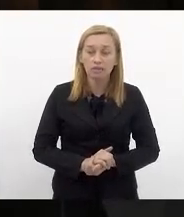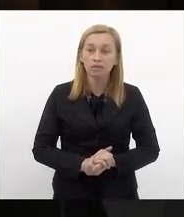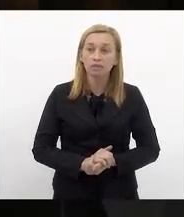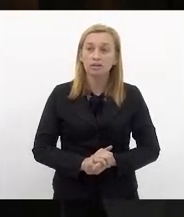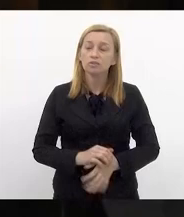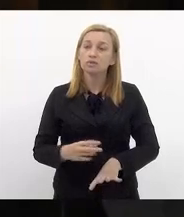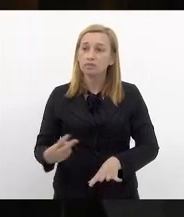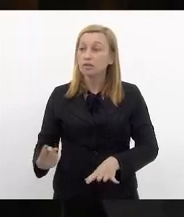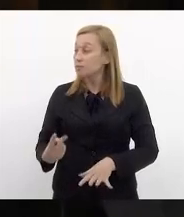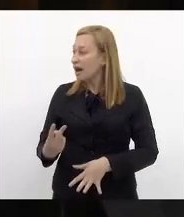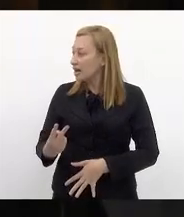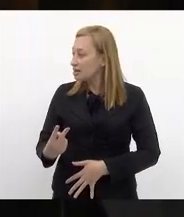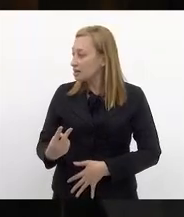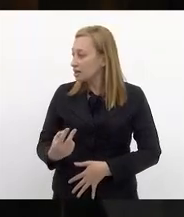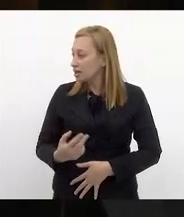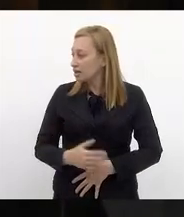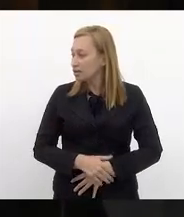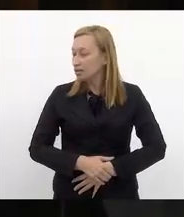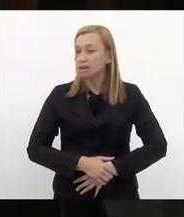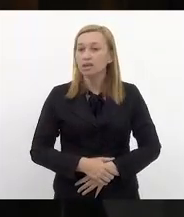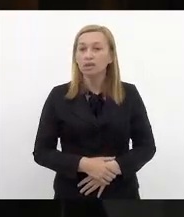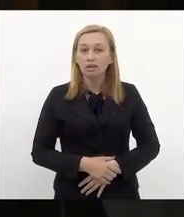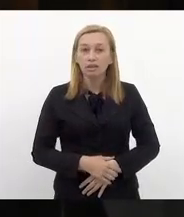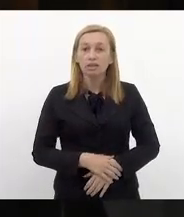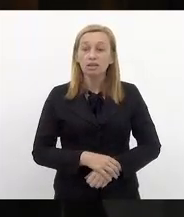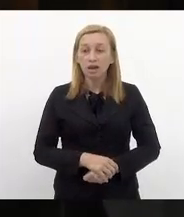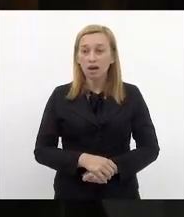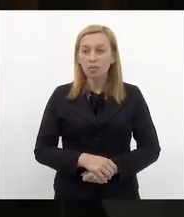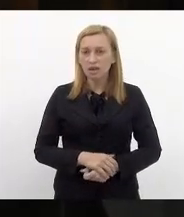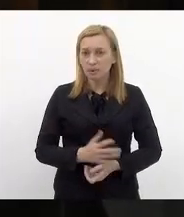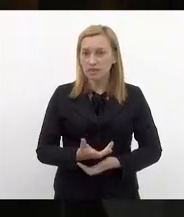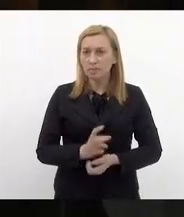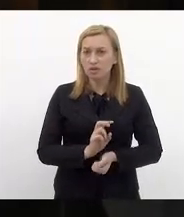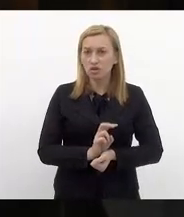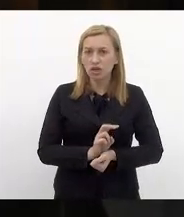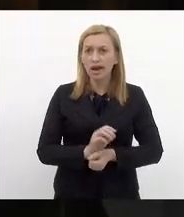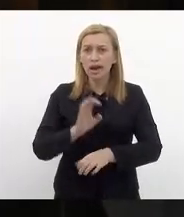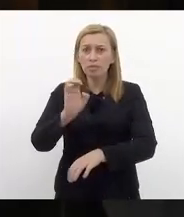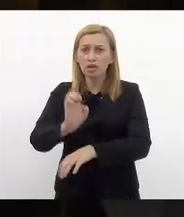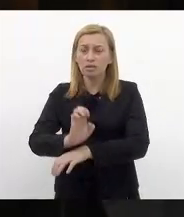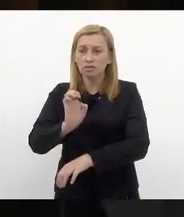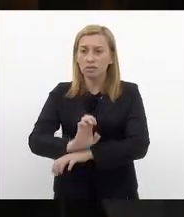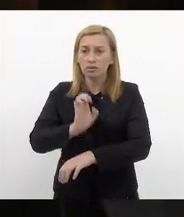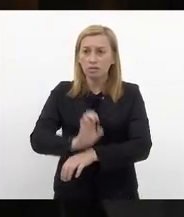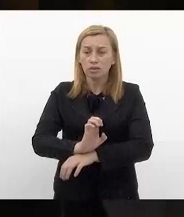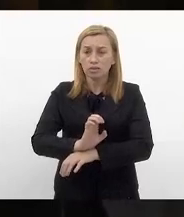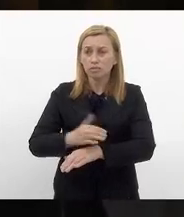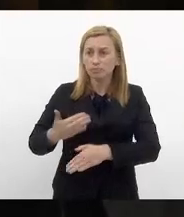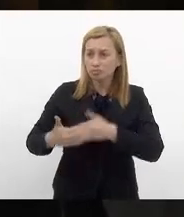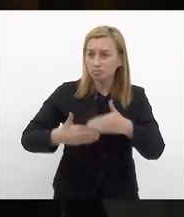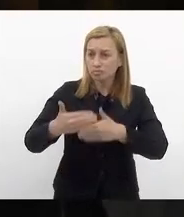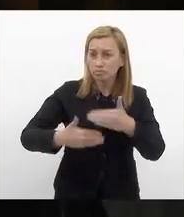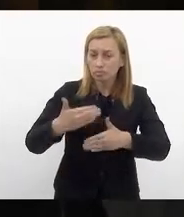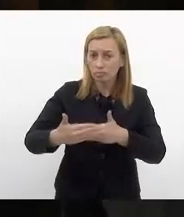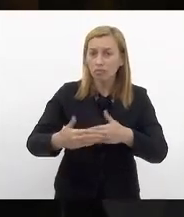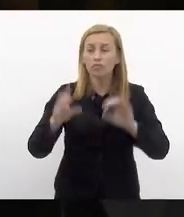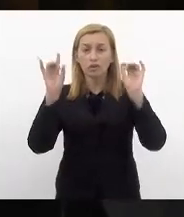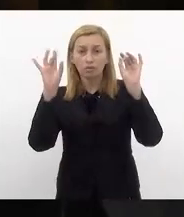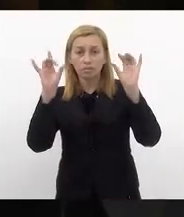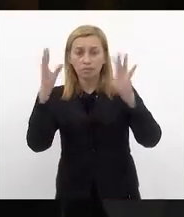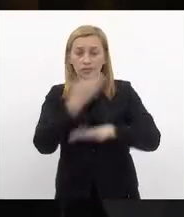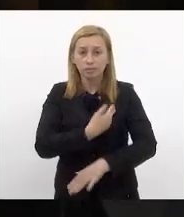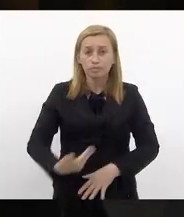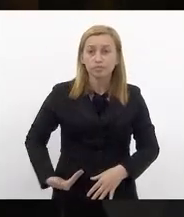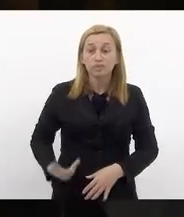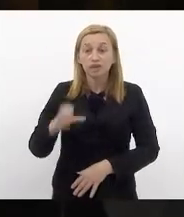anos. Por outro lado, o Estado passou por um processo de endividamento, especialmente nos governos